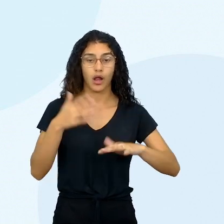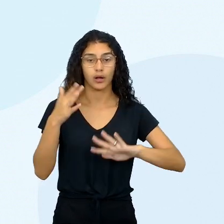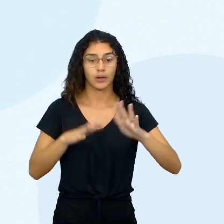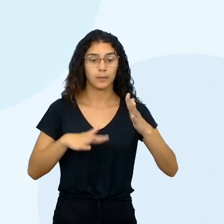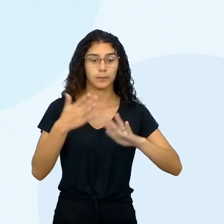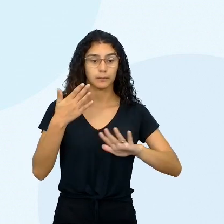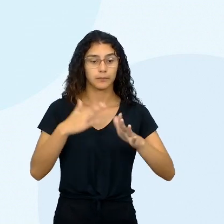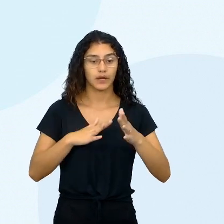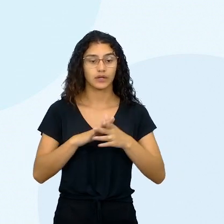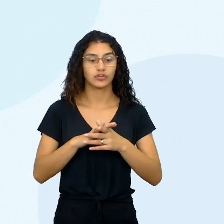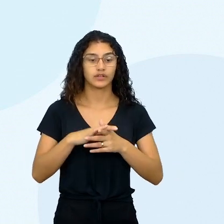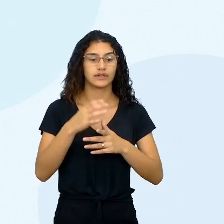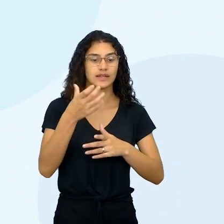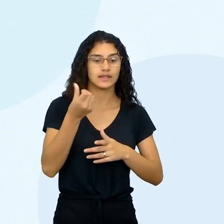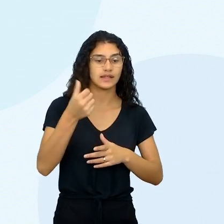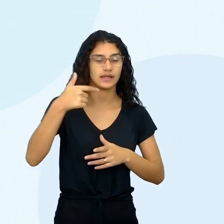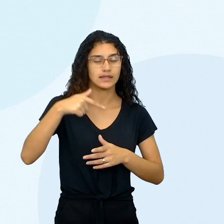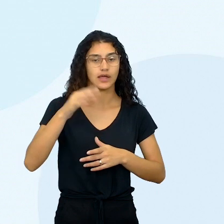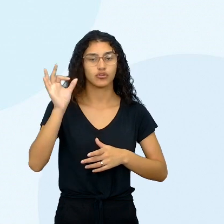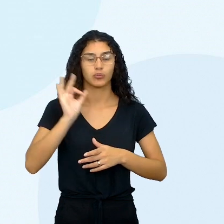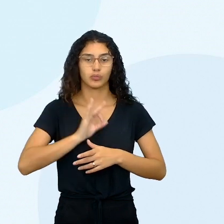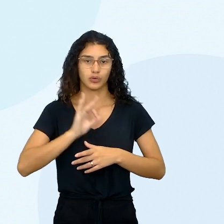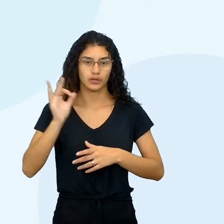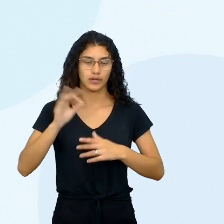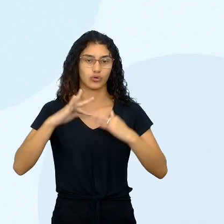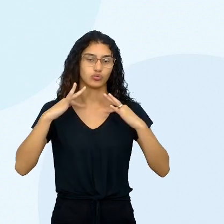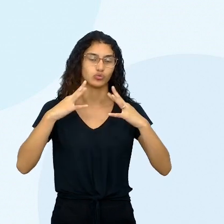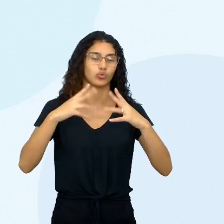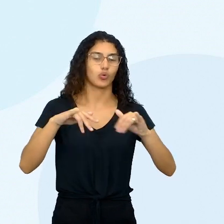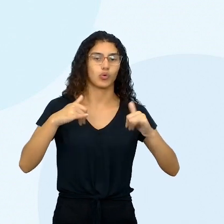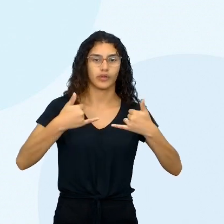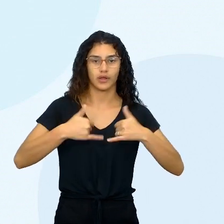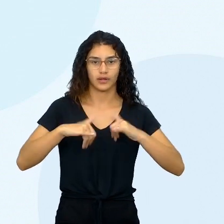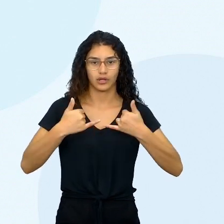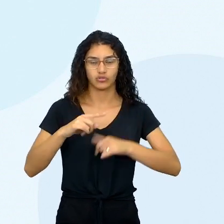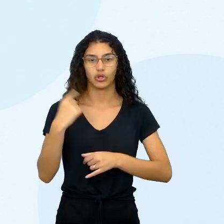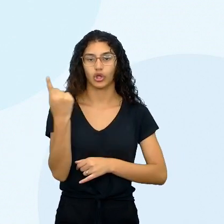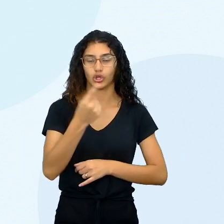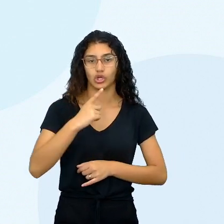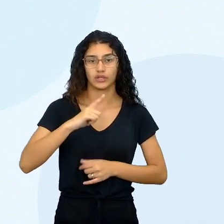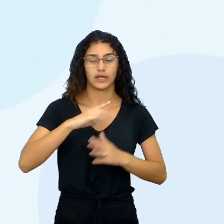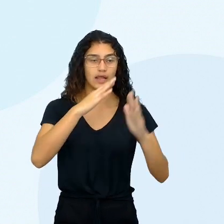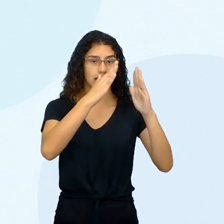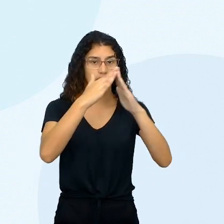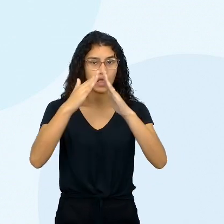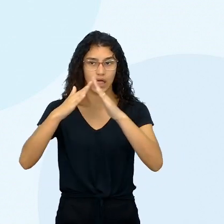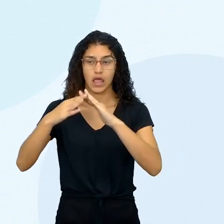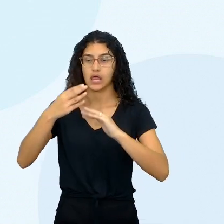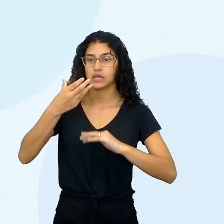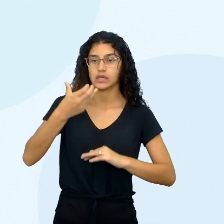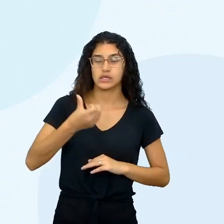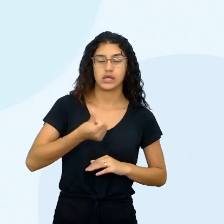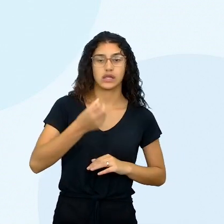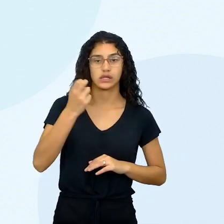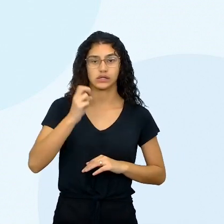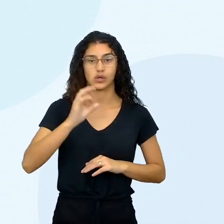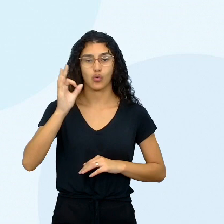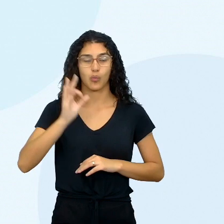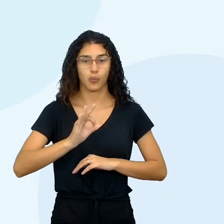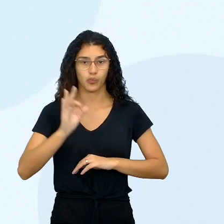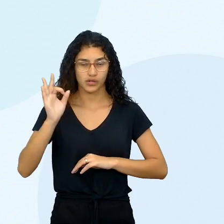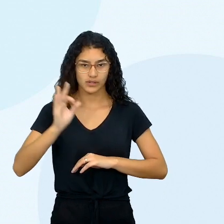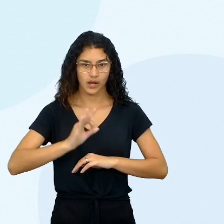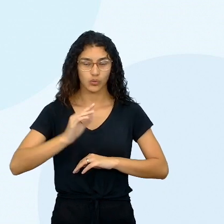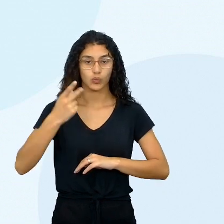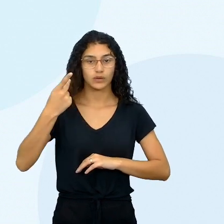água em mais ou menos 65%, né? Toda a energia que a gente recebe nas nossas casas, 65% da origem